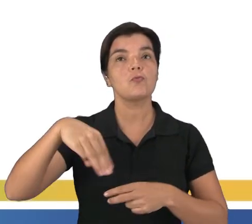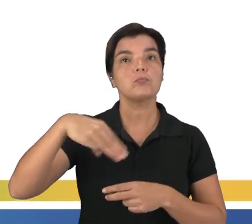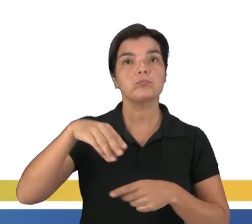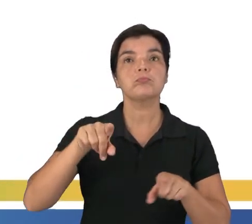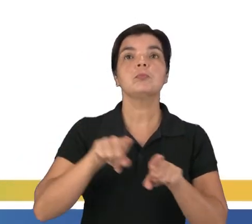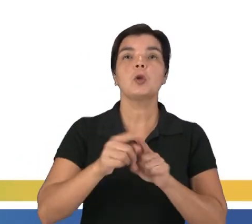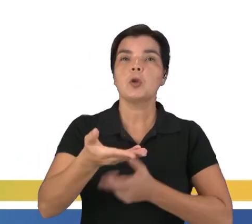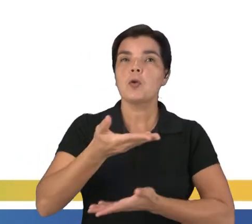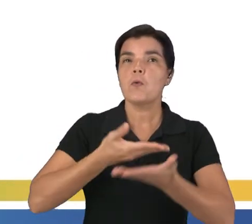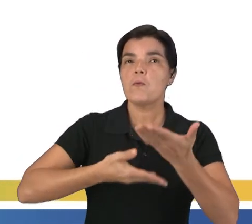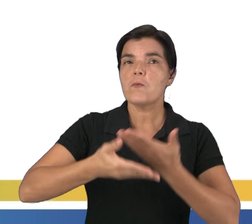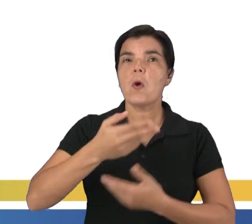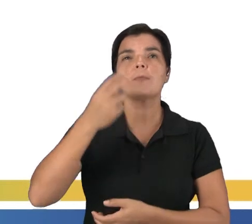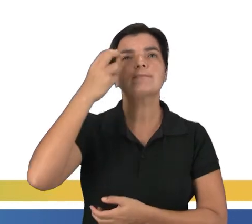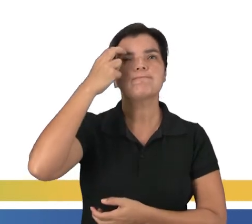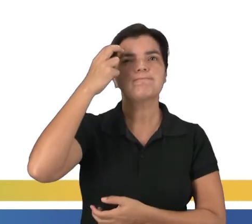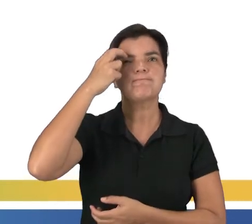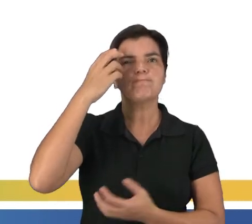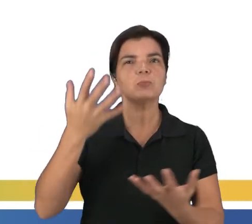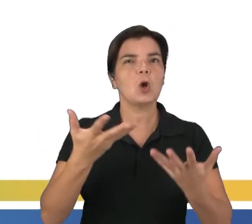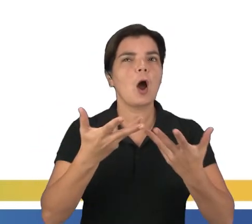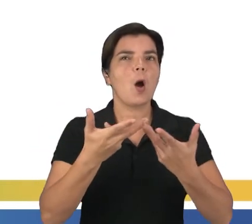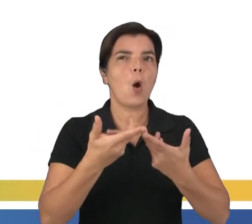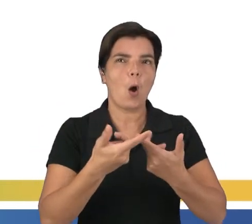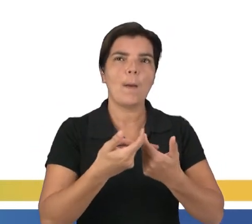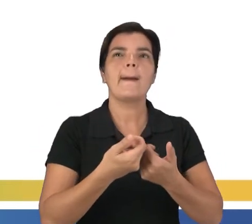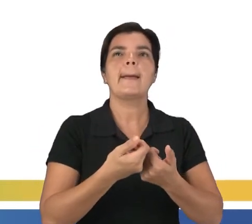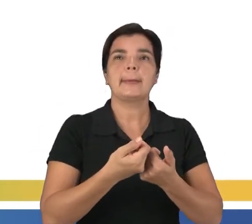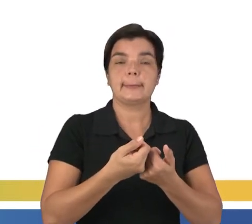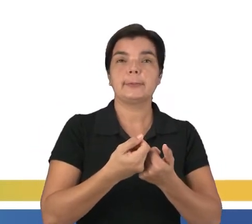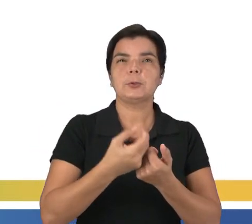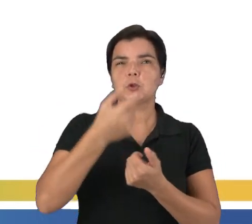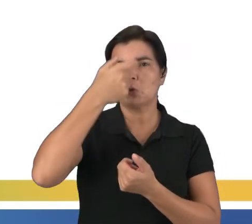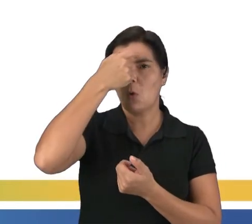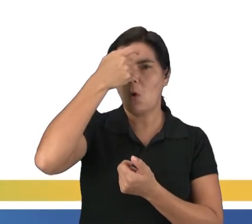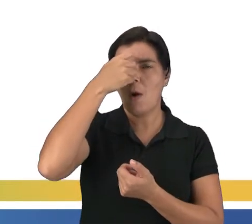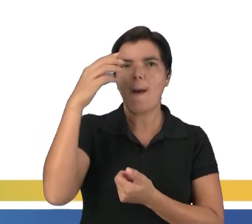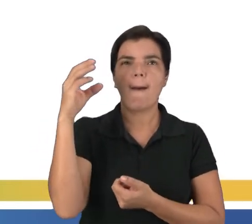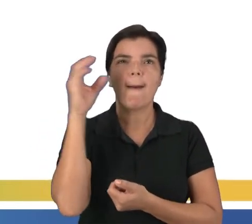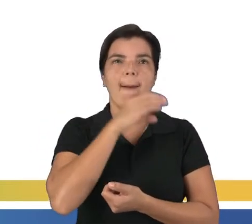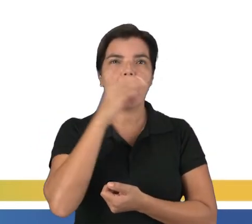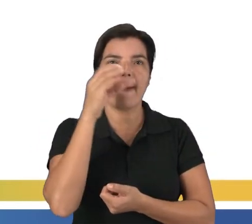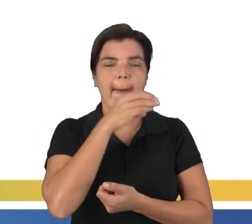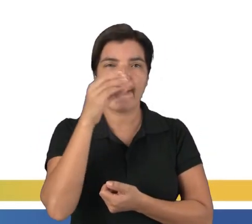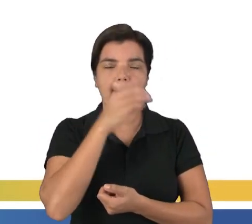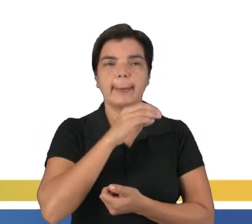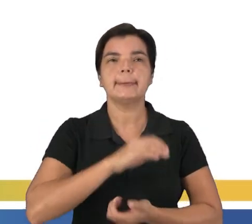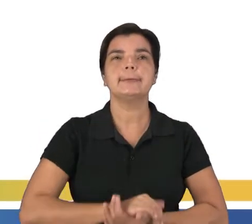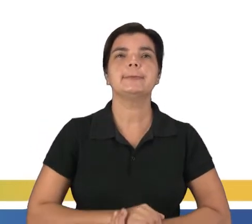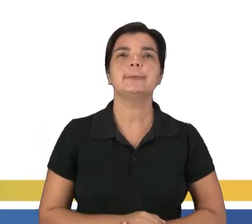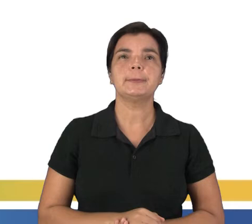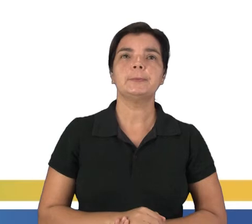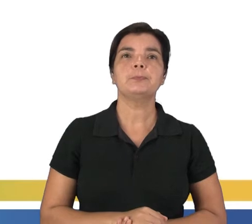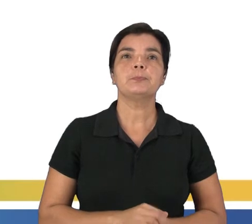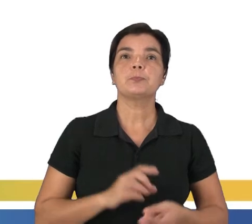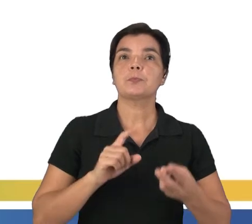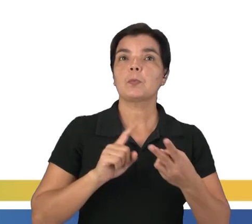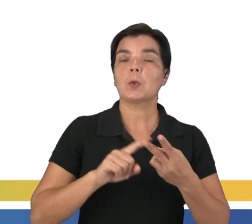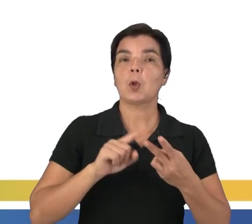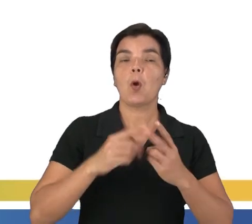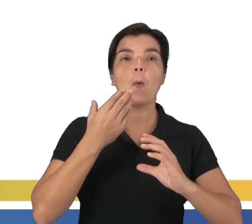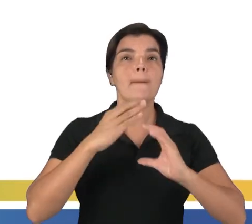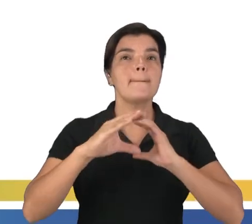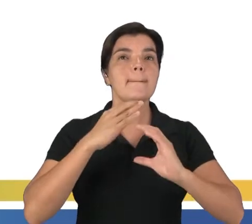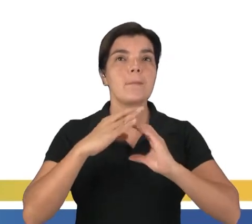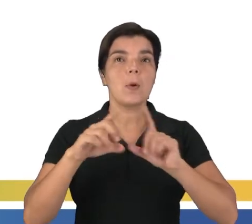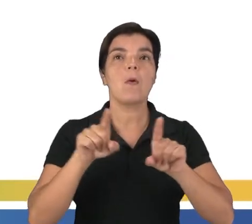ou matemática, que envolve a capacidade de manejar habilmente longas cadeias de raciocínio e abstração.